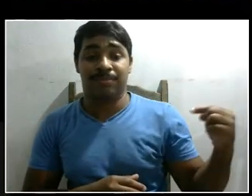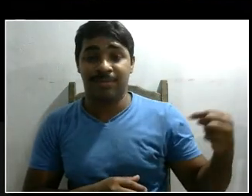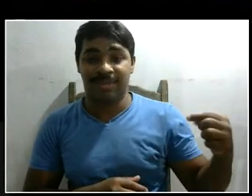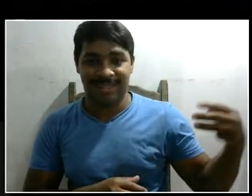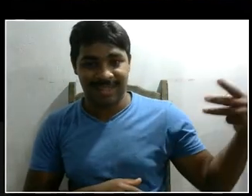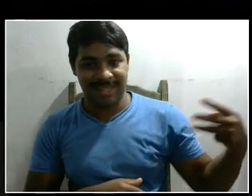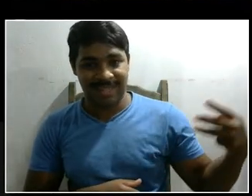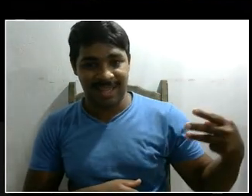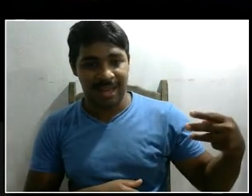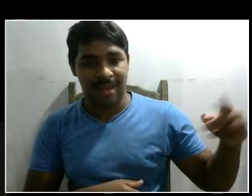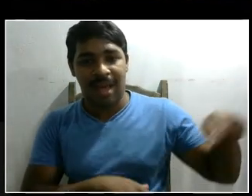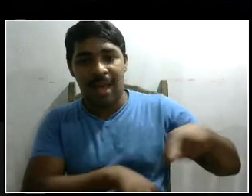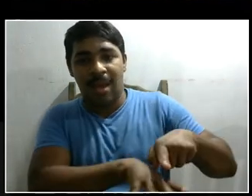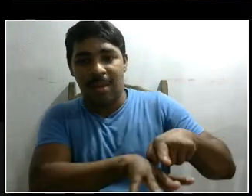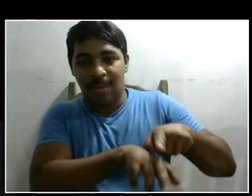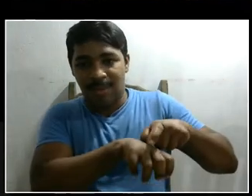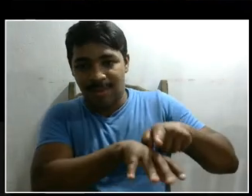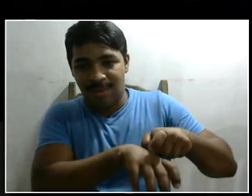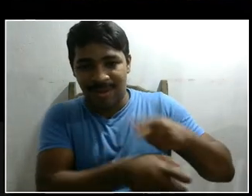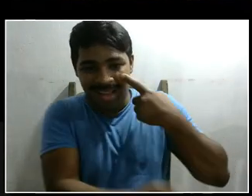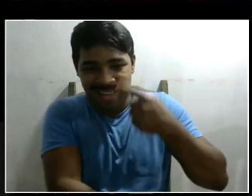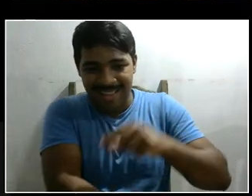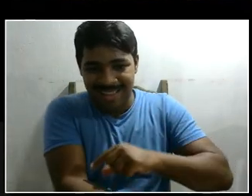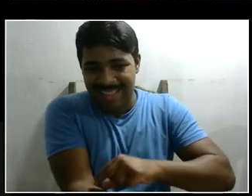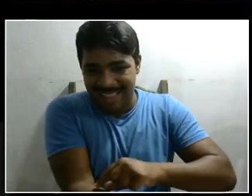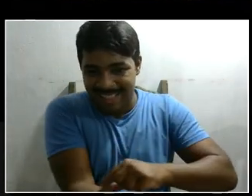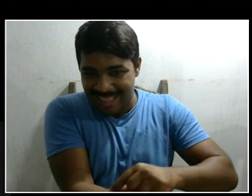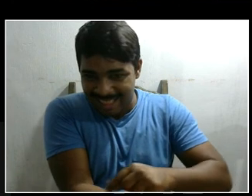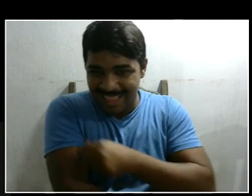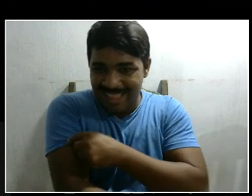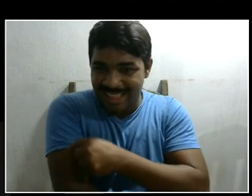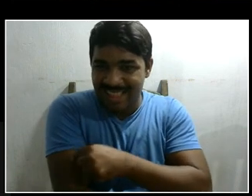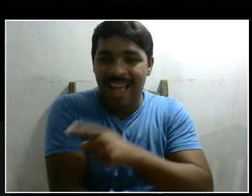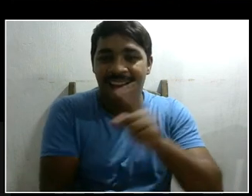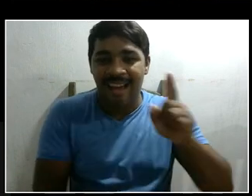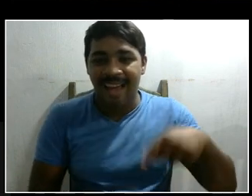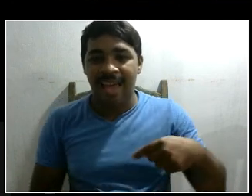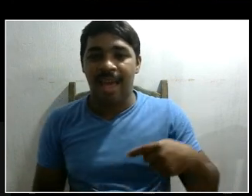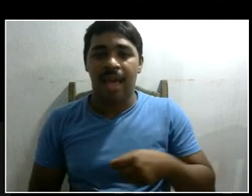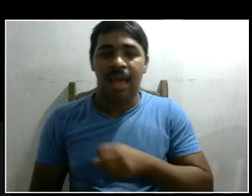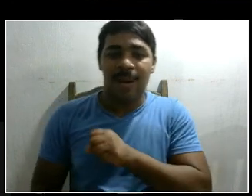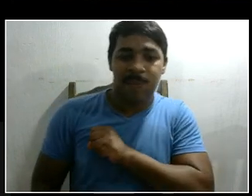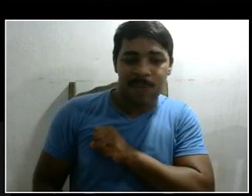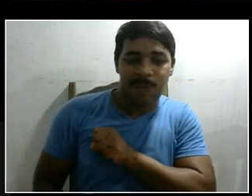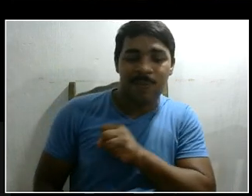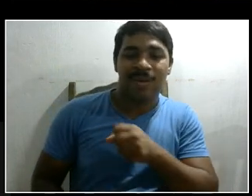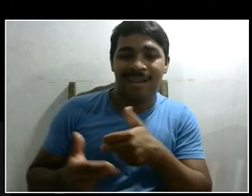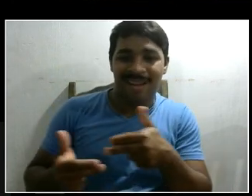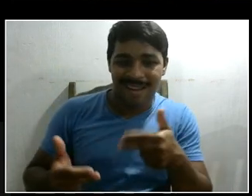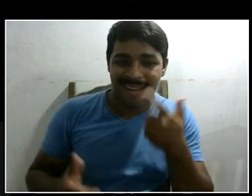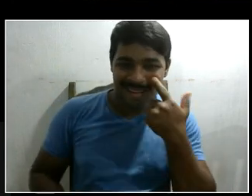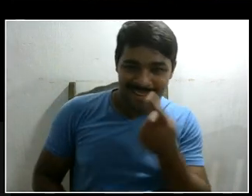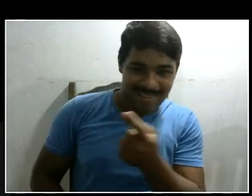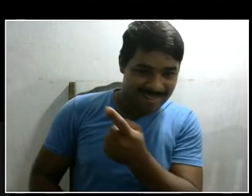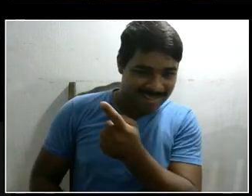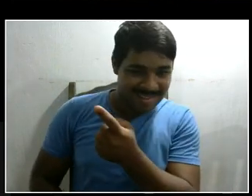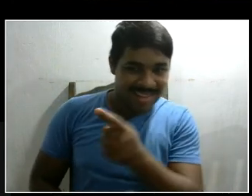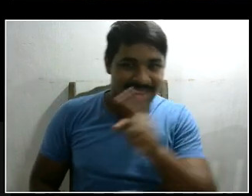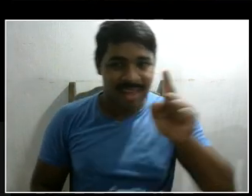muscular cardíaco, o liso e o esquelético, né? Cada um está numa parte. O cardíaco forma o coração, o liso, ele está em